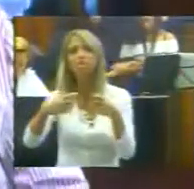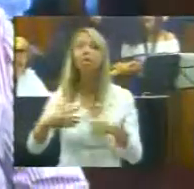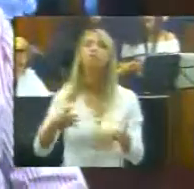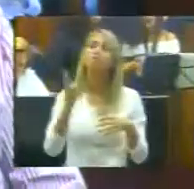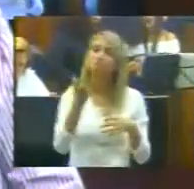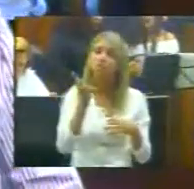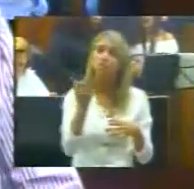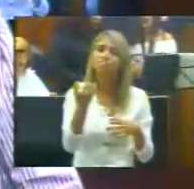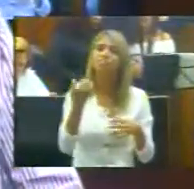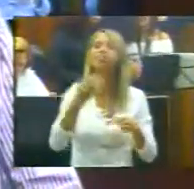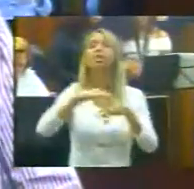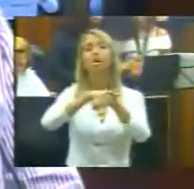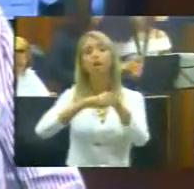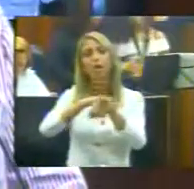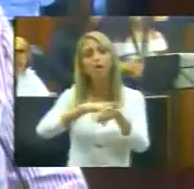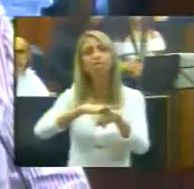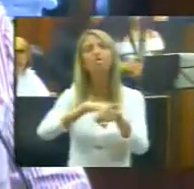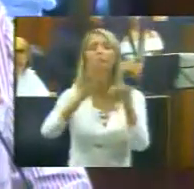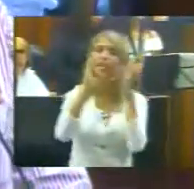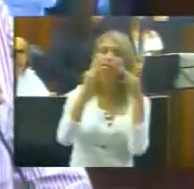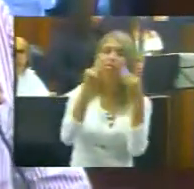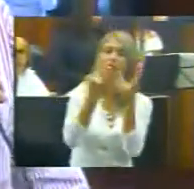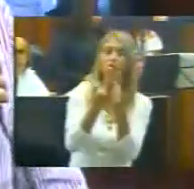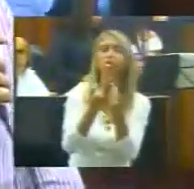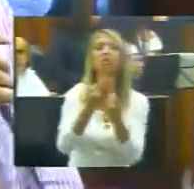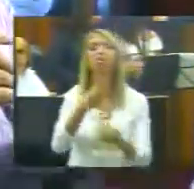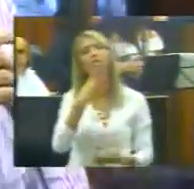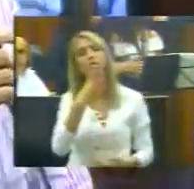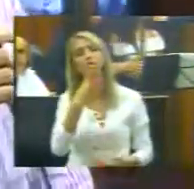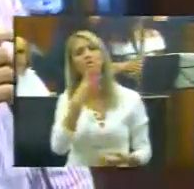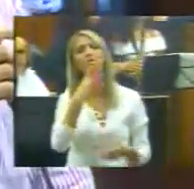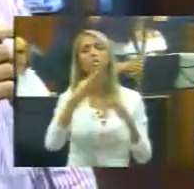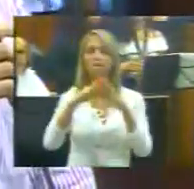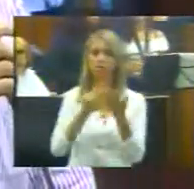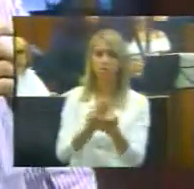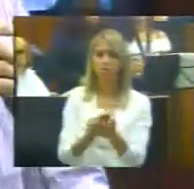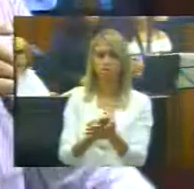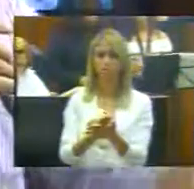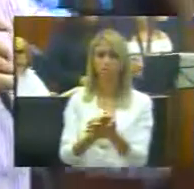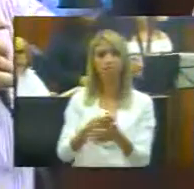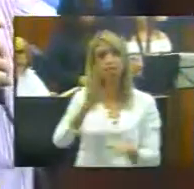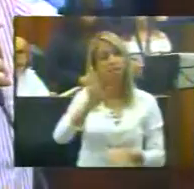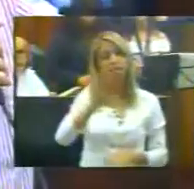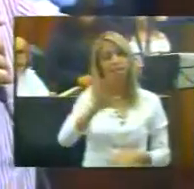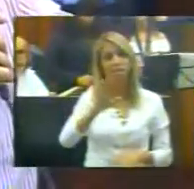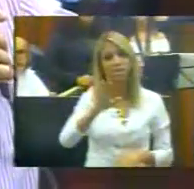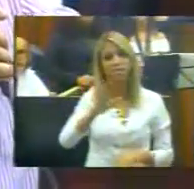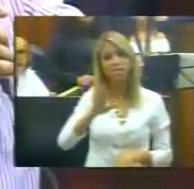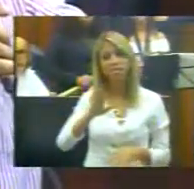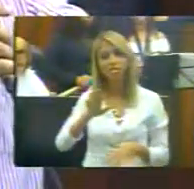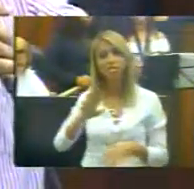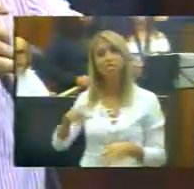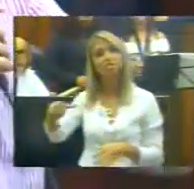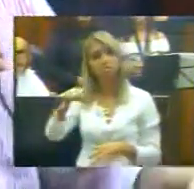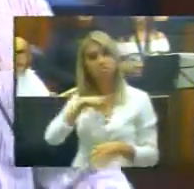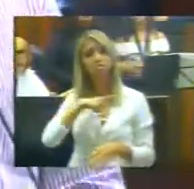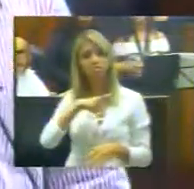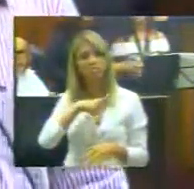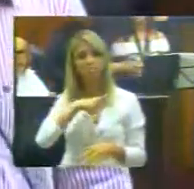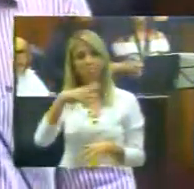aluno. E, para nossa alegria, Aquiles, nós recebemos a solicitação dos